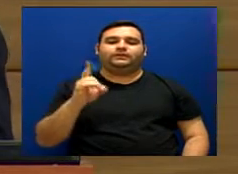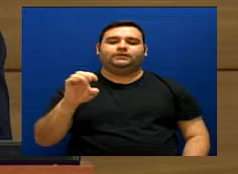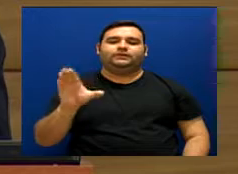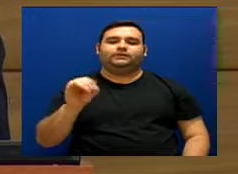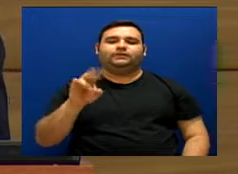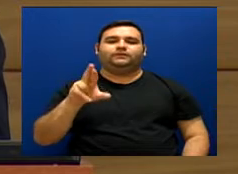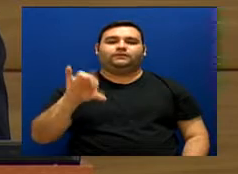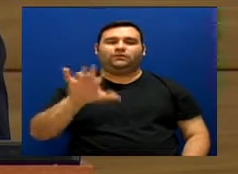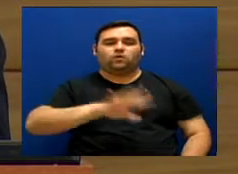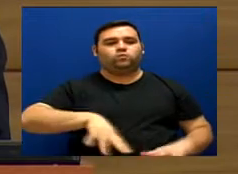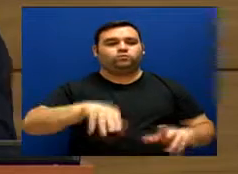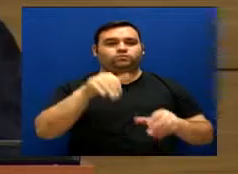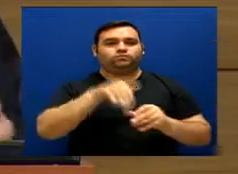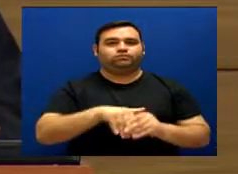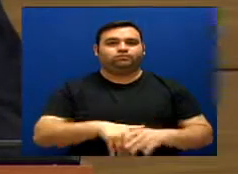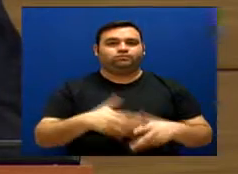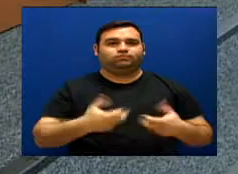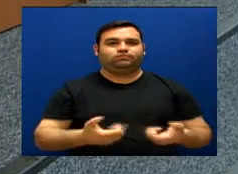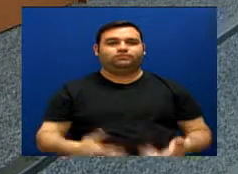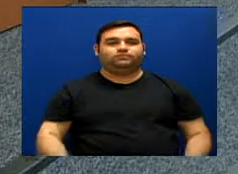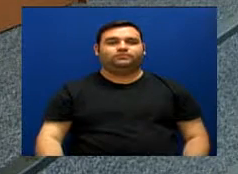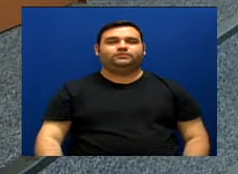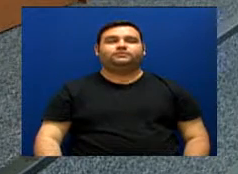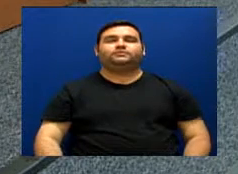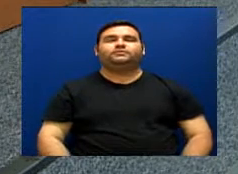Peço que abra o painel para votação.